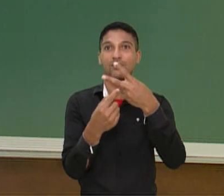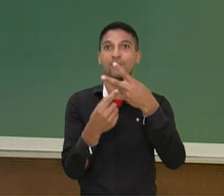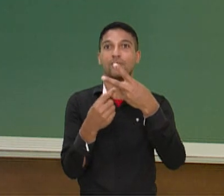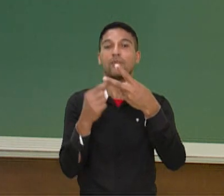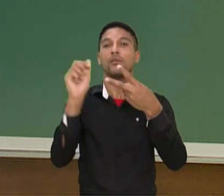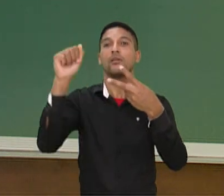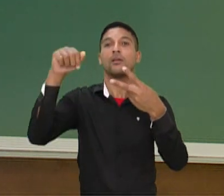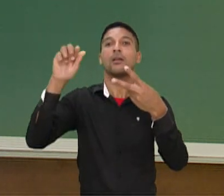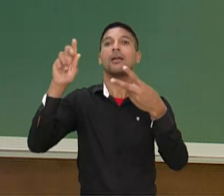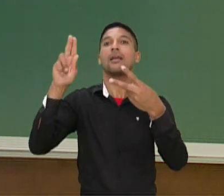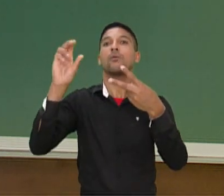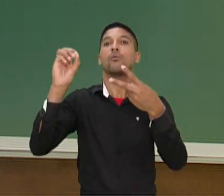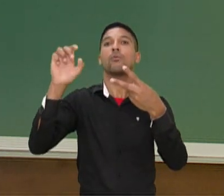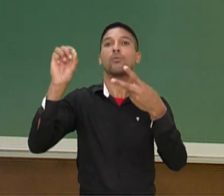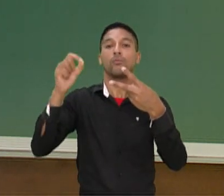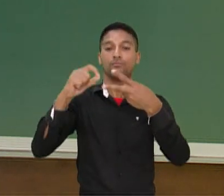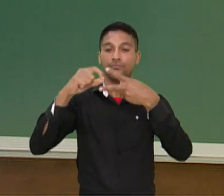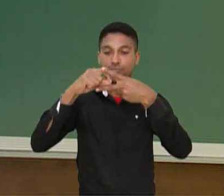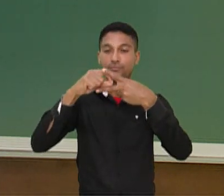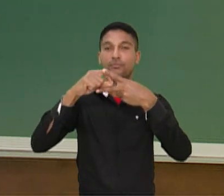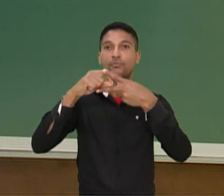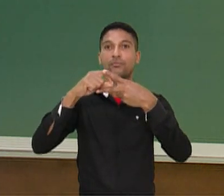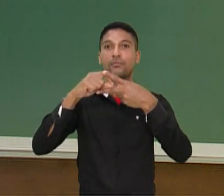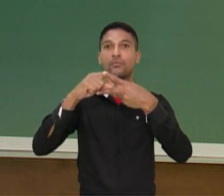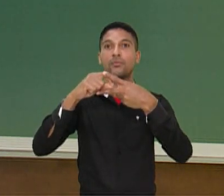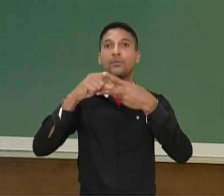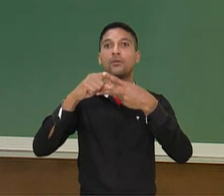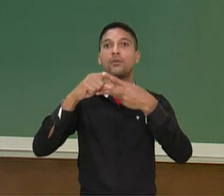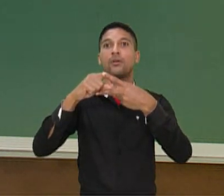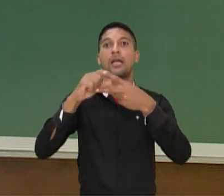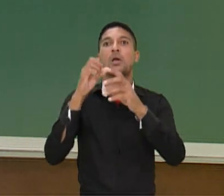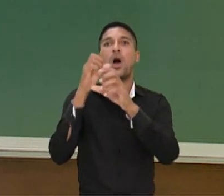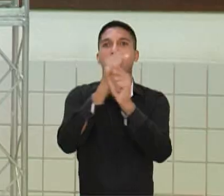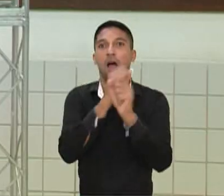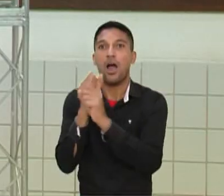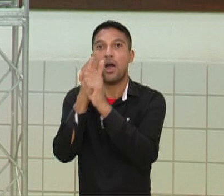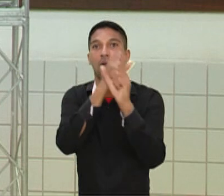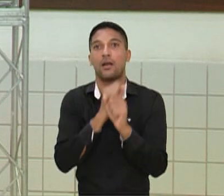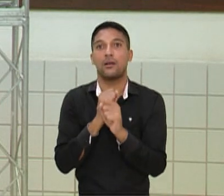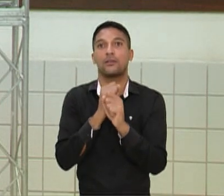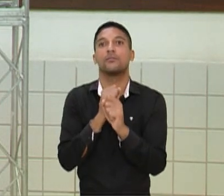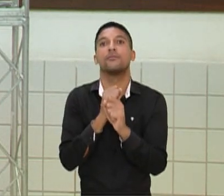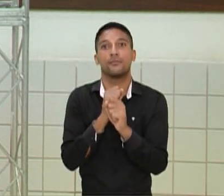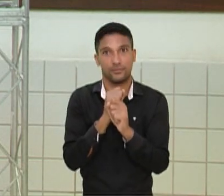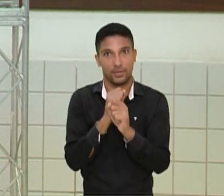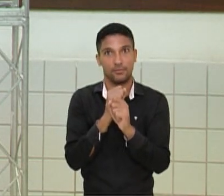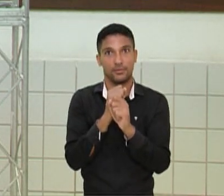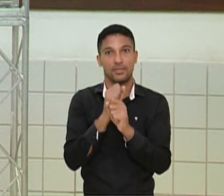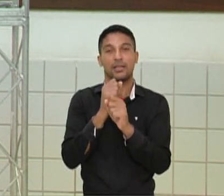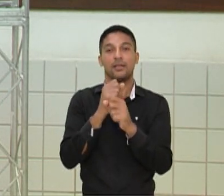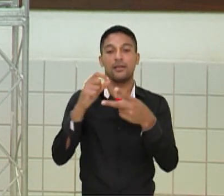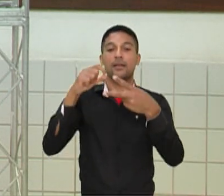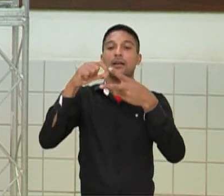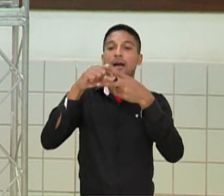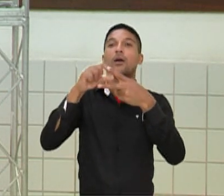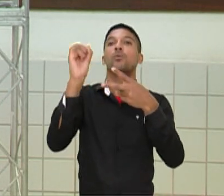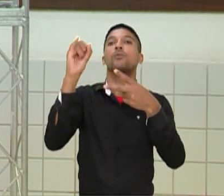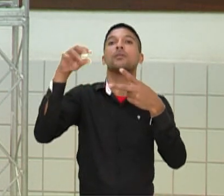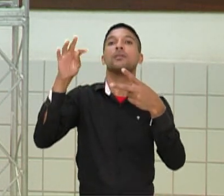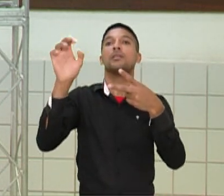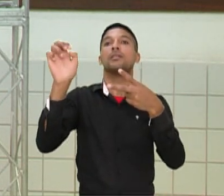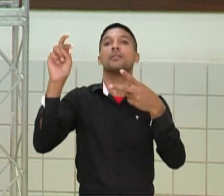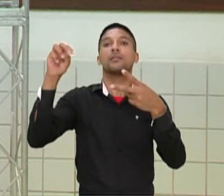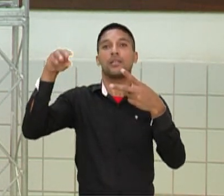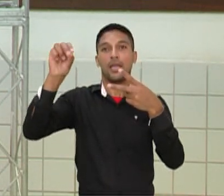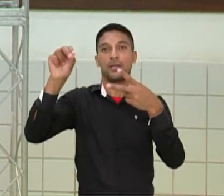ângulos internos, ok? Então, lembra, não é uma fórmula nova, é só você pegar e imaginar a figura,